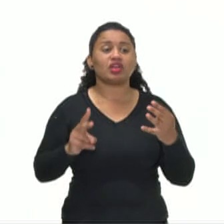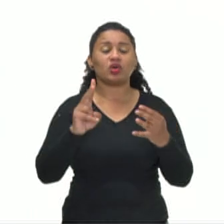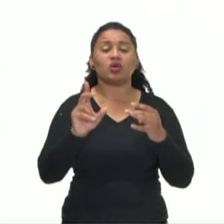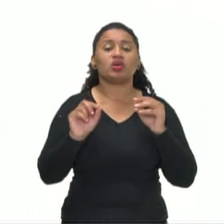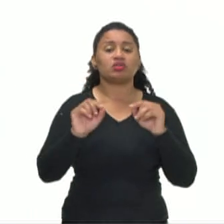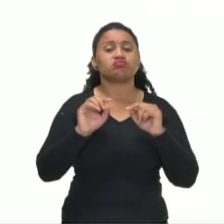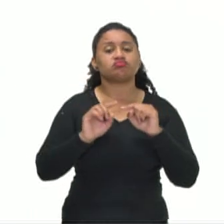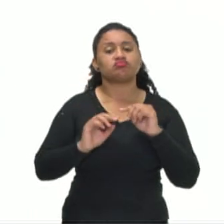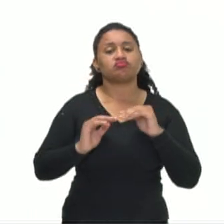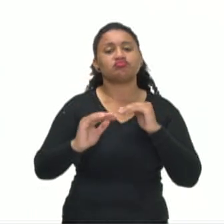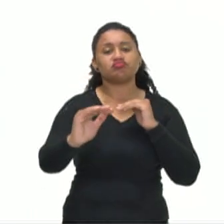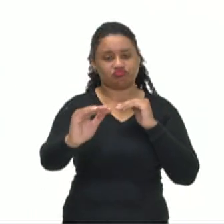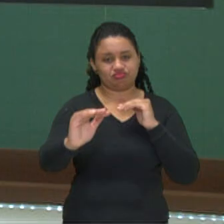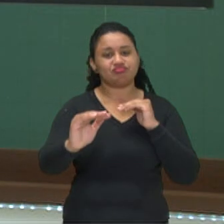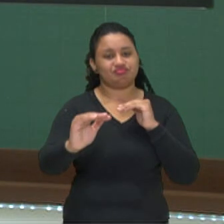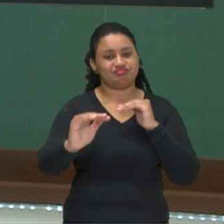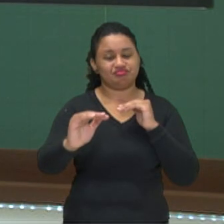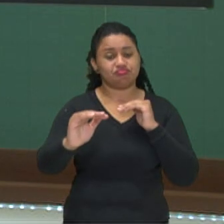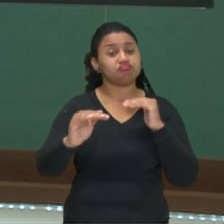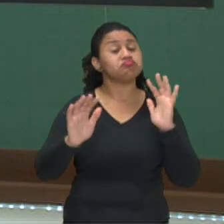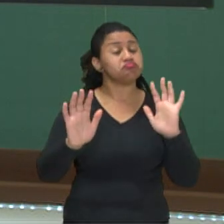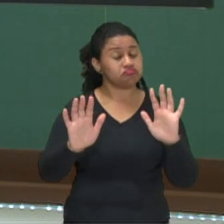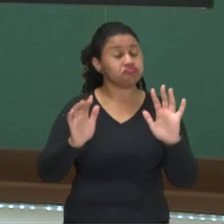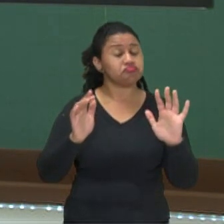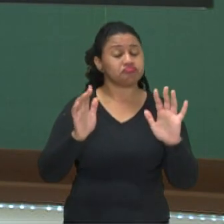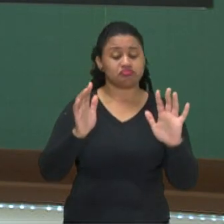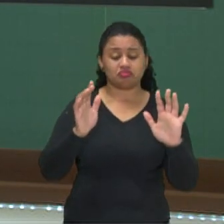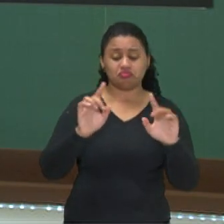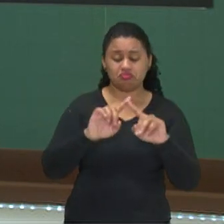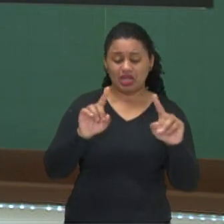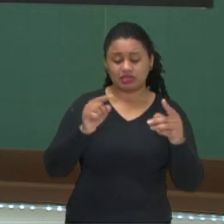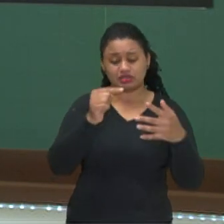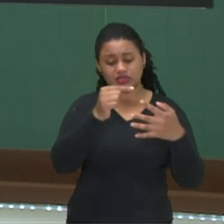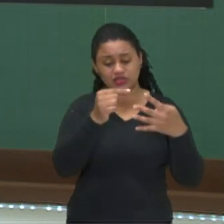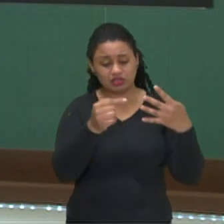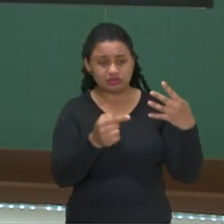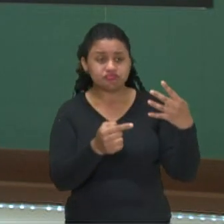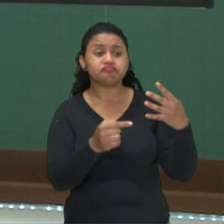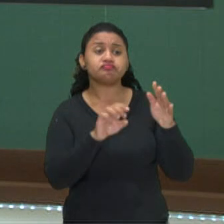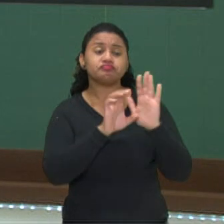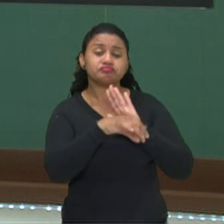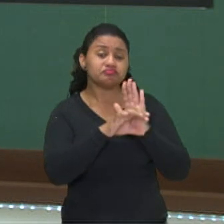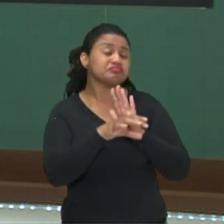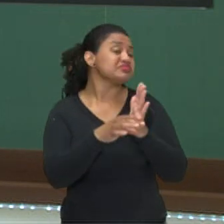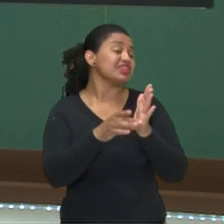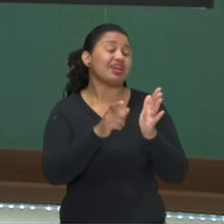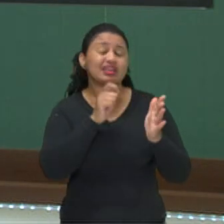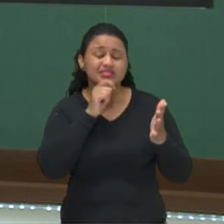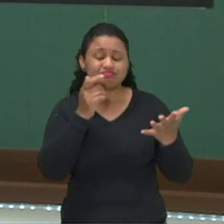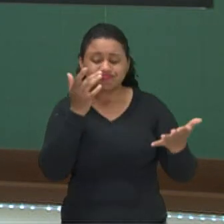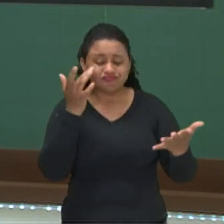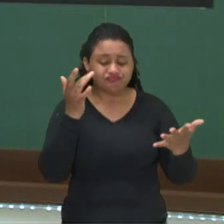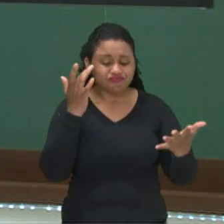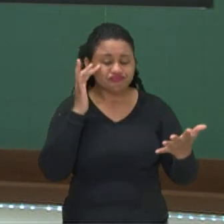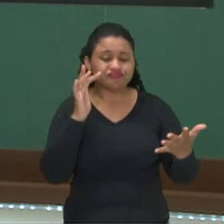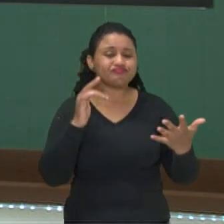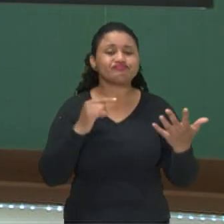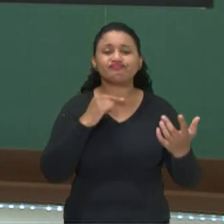continuidade constante. Bem, parece que a gente ainda, com essa definição do dicionário, a gente ainda não